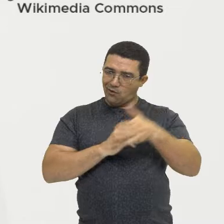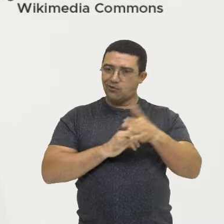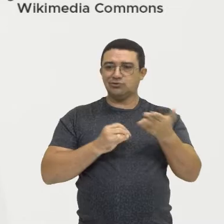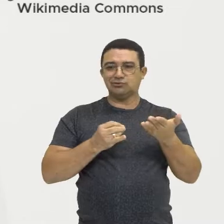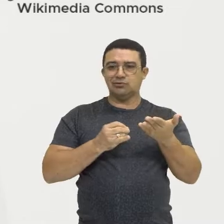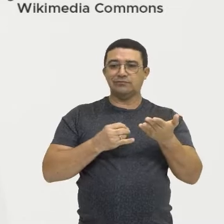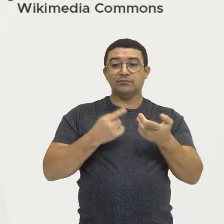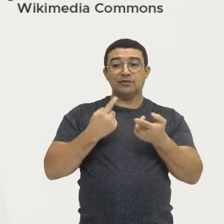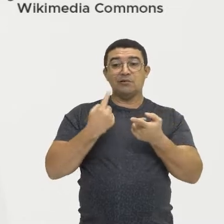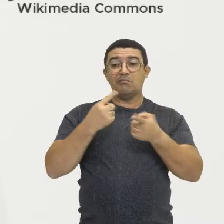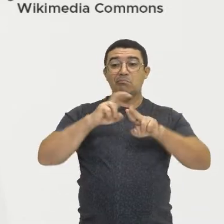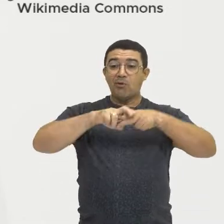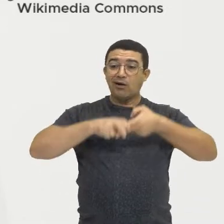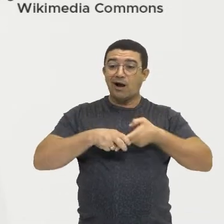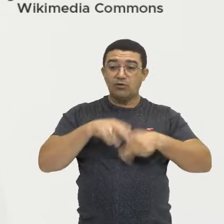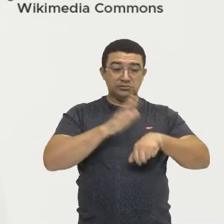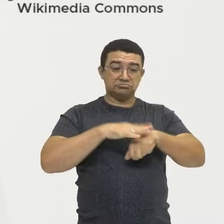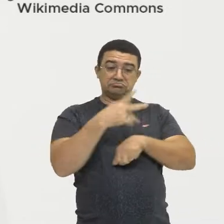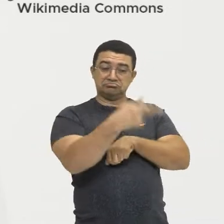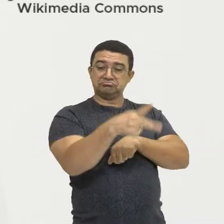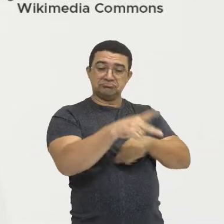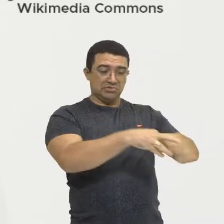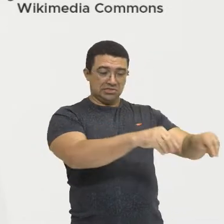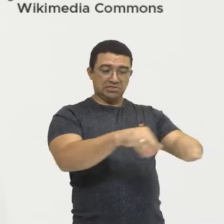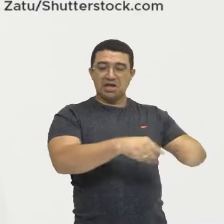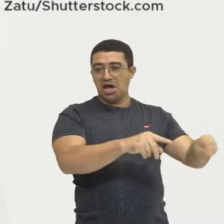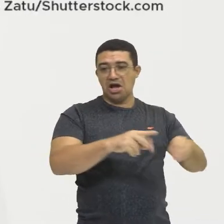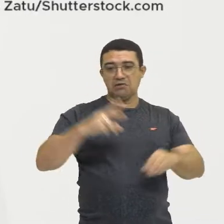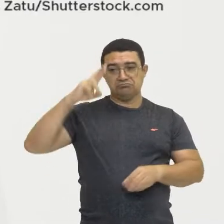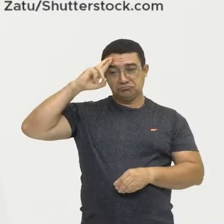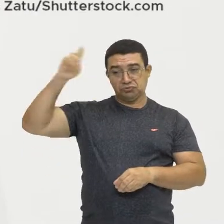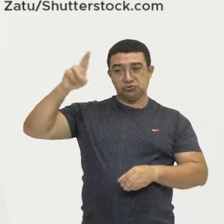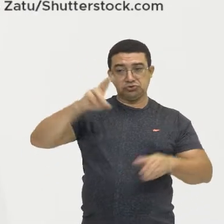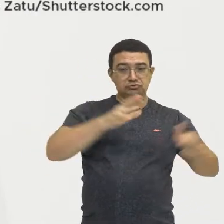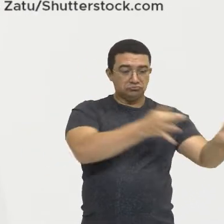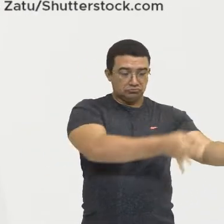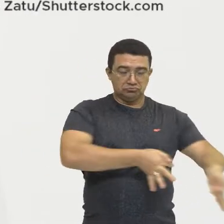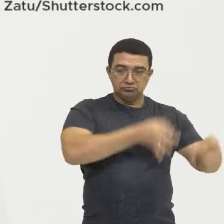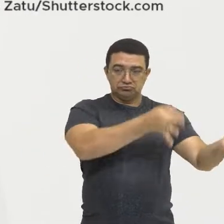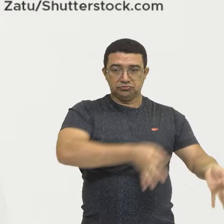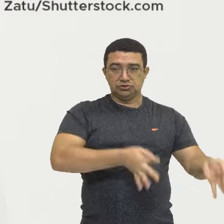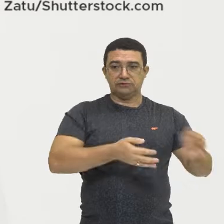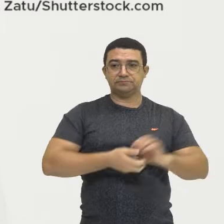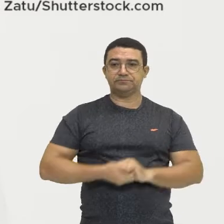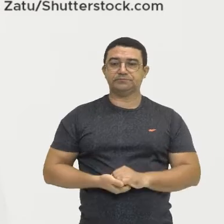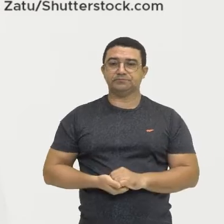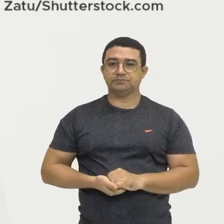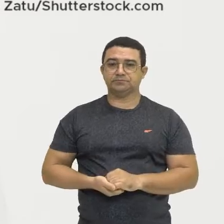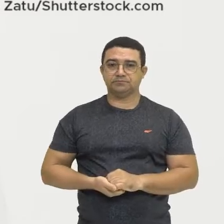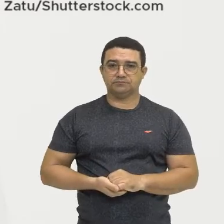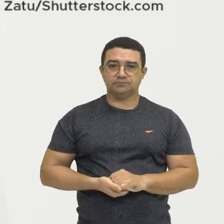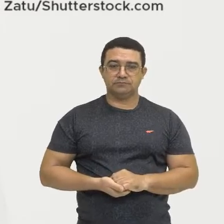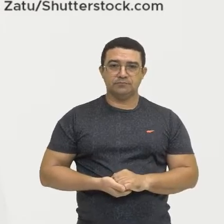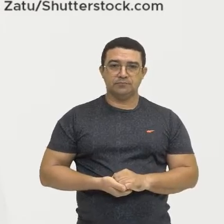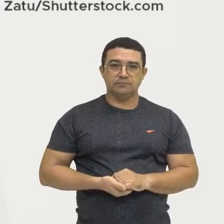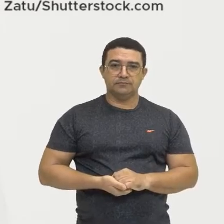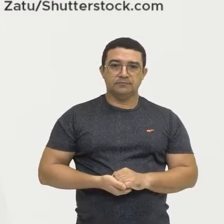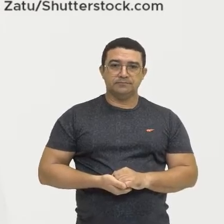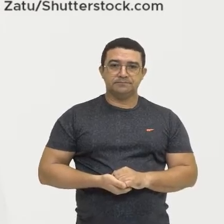a serviço do senhor, etc. Seguindo, então, o que é que nós temos mais para entender desse